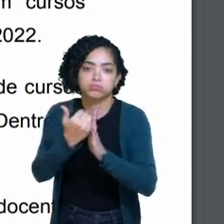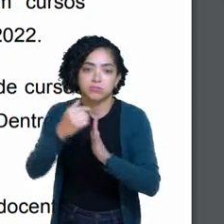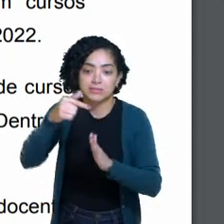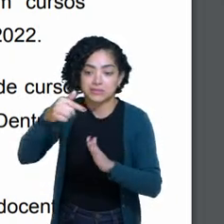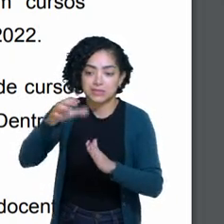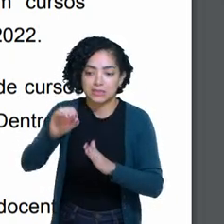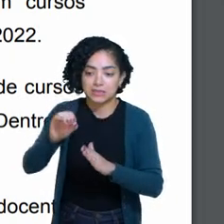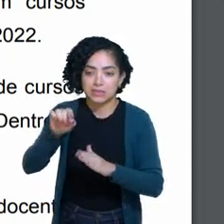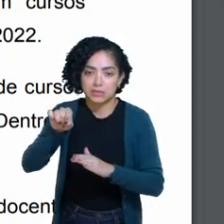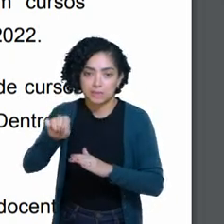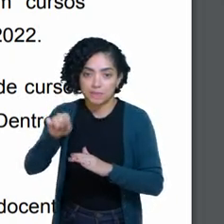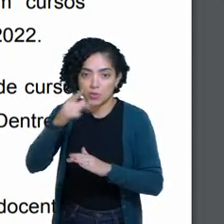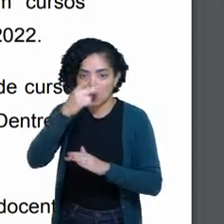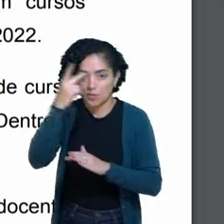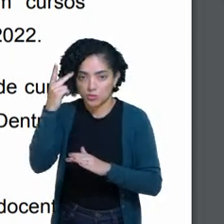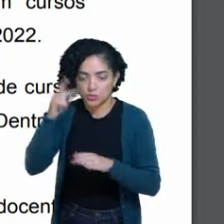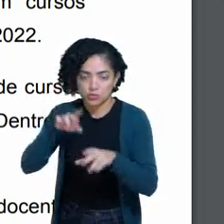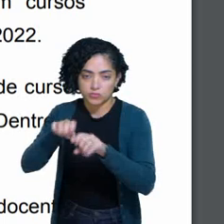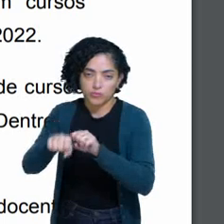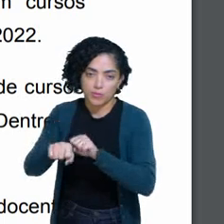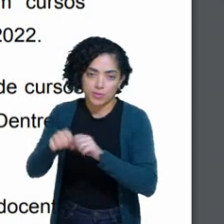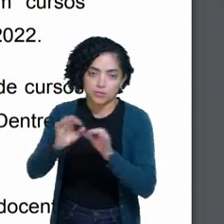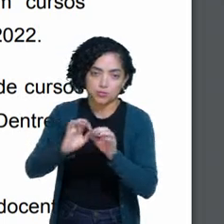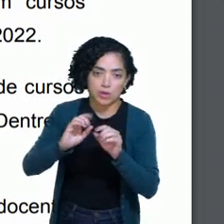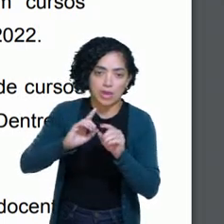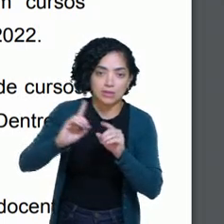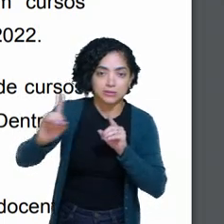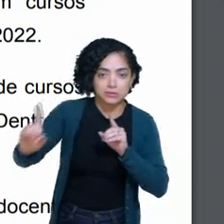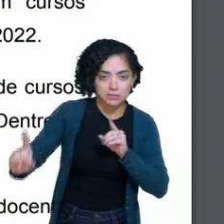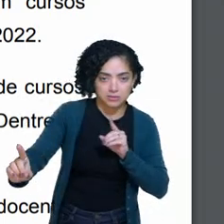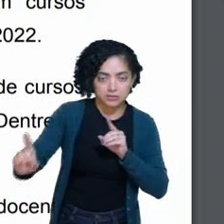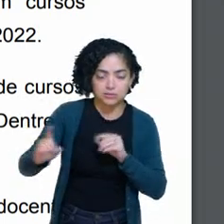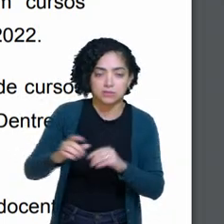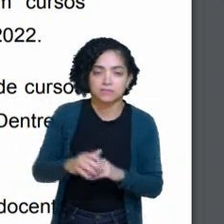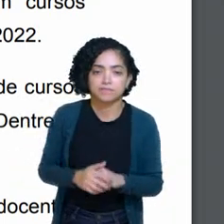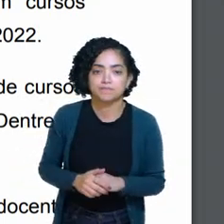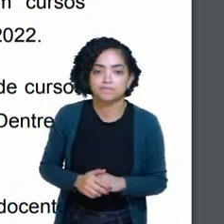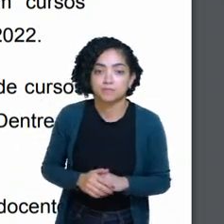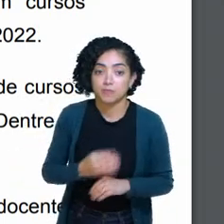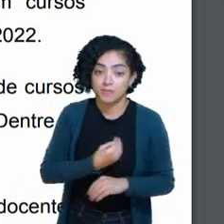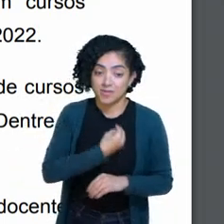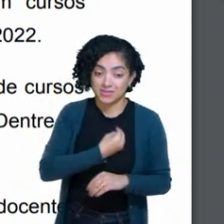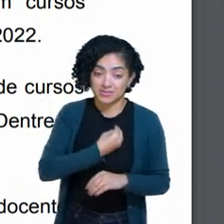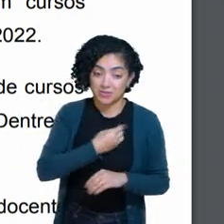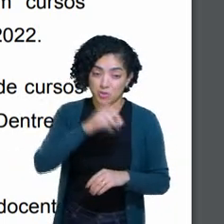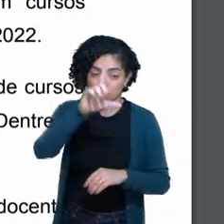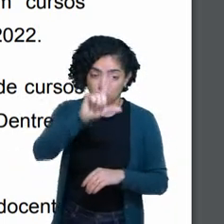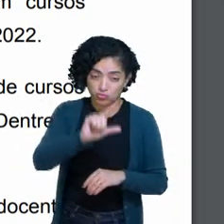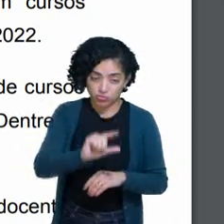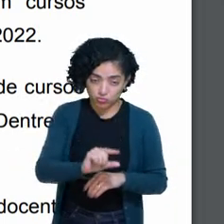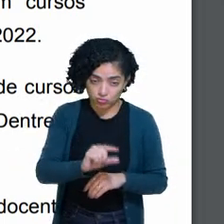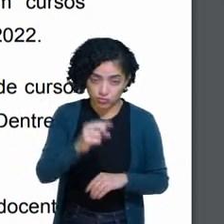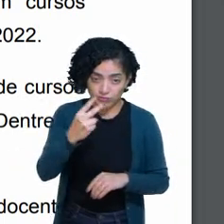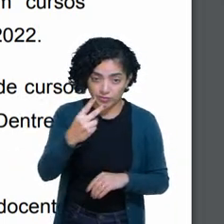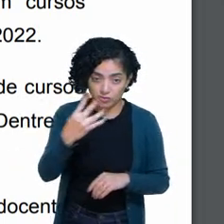2022 enquanto o número de estudantes em cursos presenciais caiu de pouco mais de 24.000 para